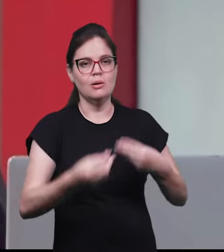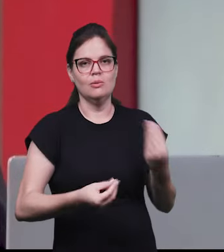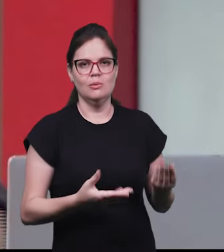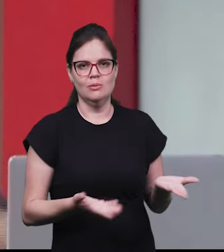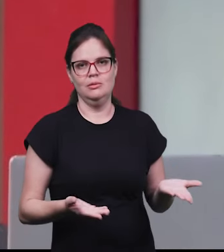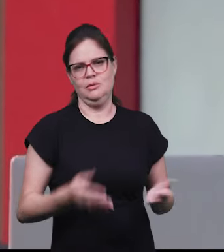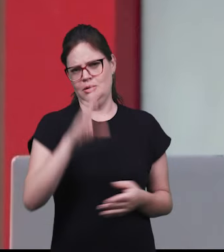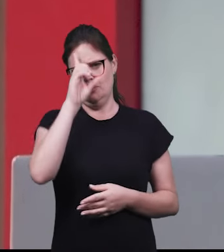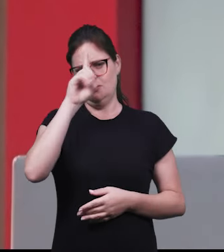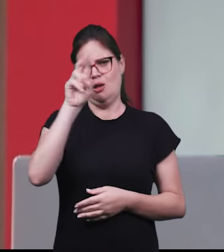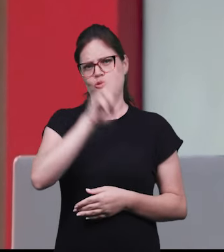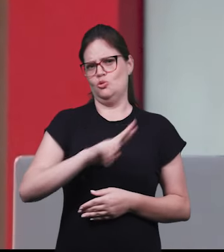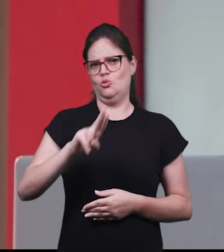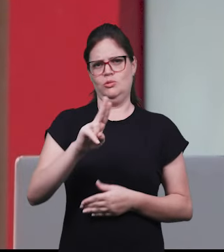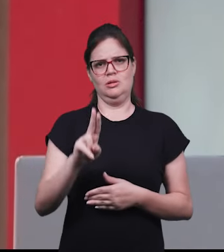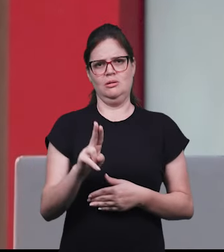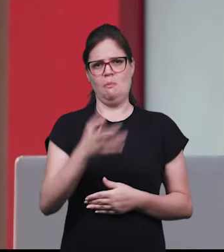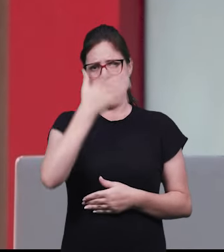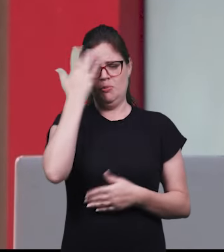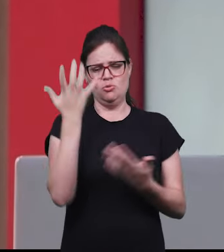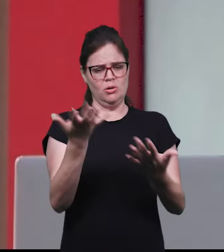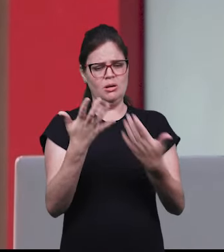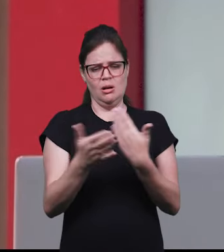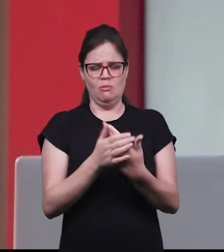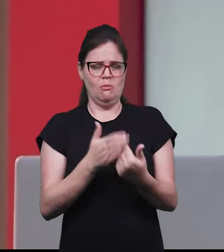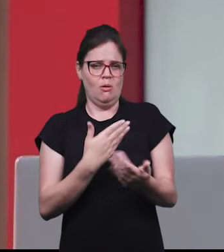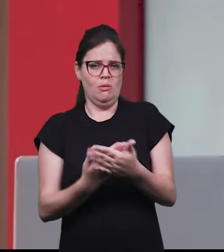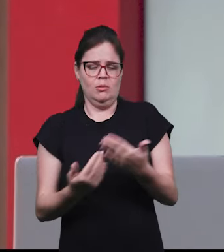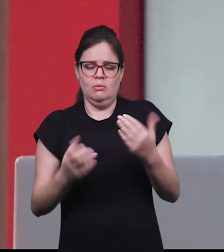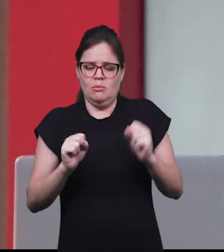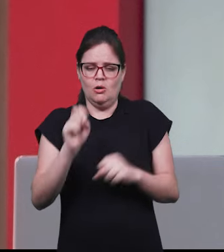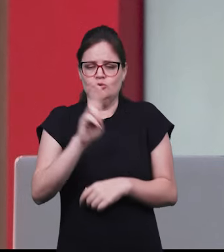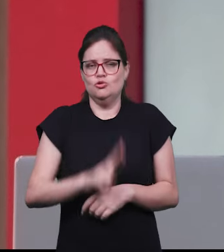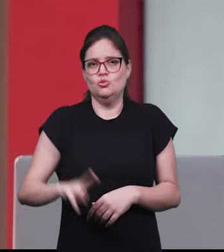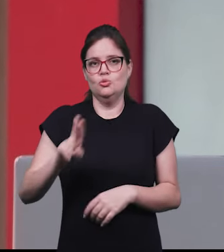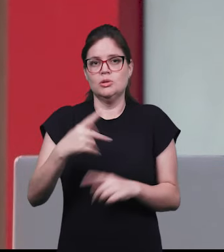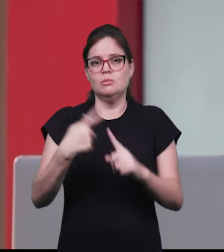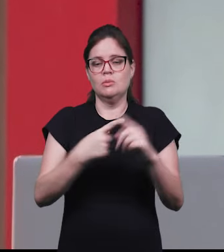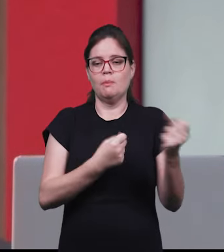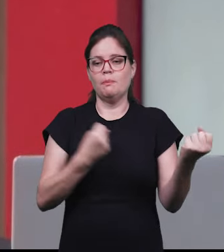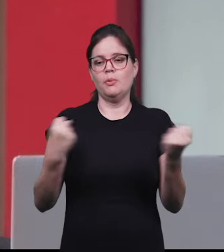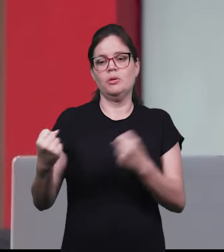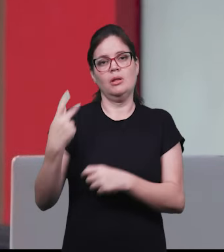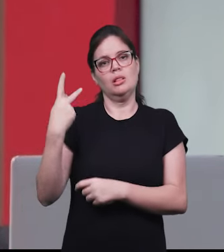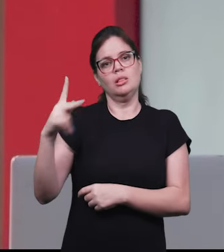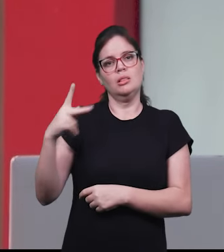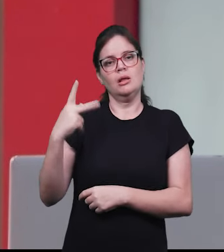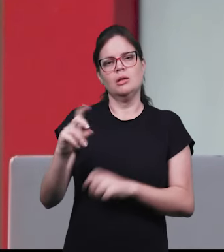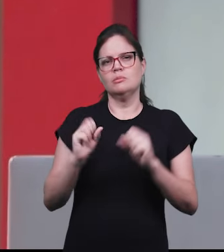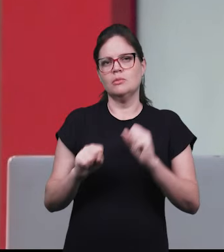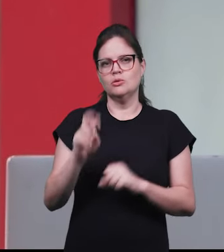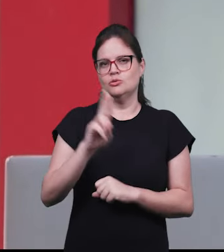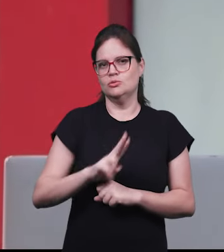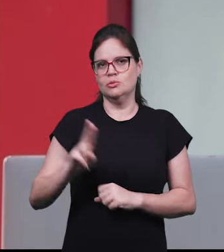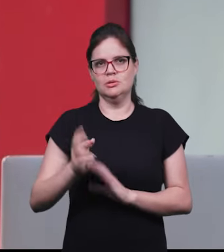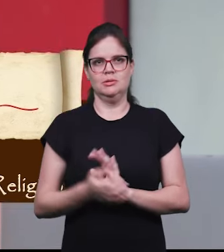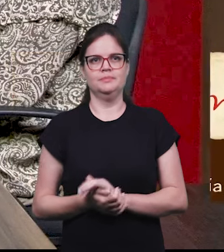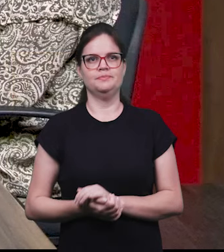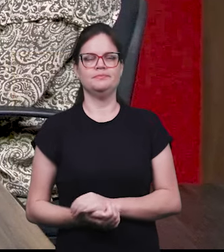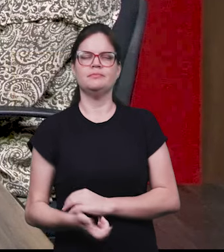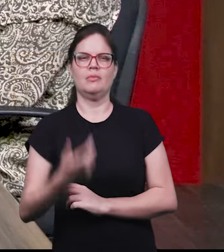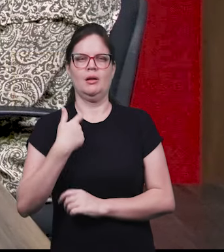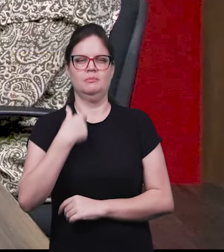dá uma palavrinha no final sobre isso, que eu acho que é muito importante lembrar como que Deus usa o seu poder, a forma que ele quer, né? Eu